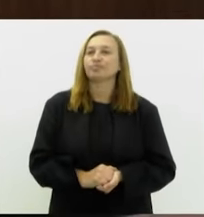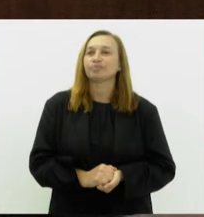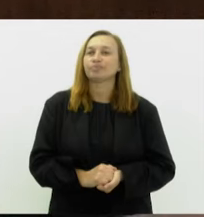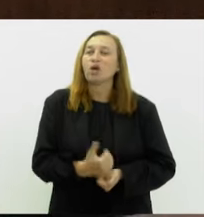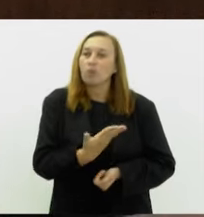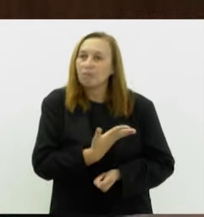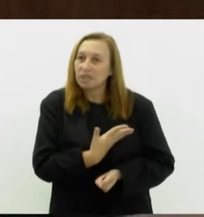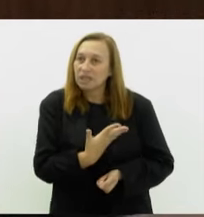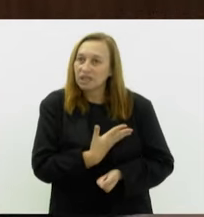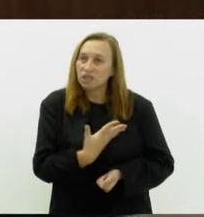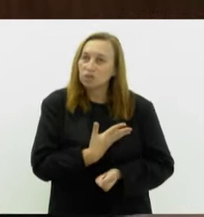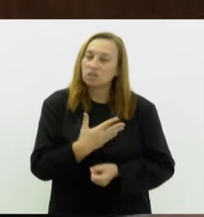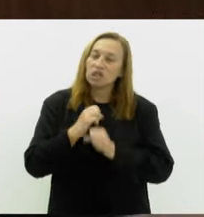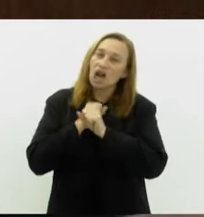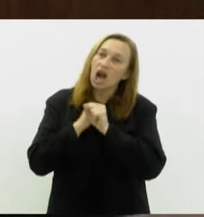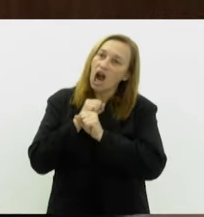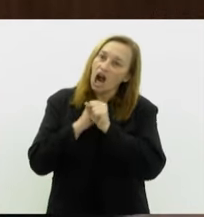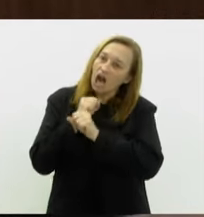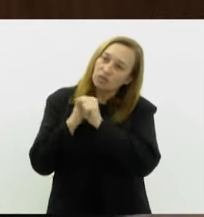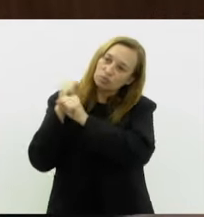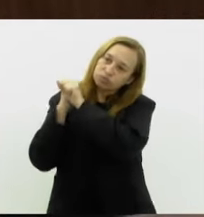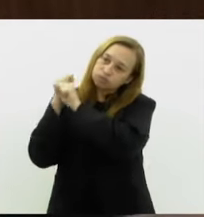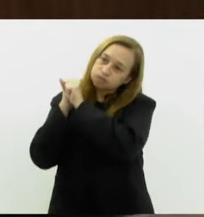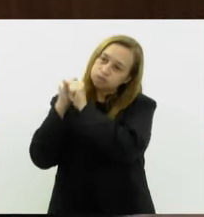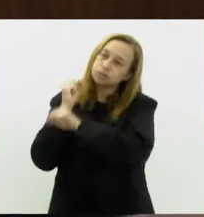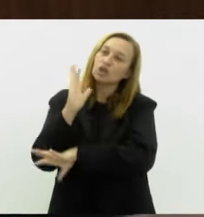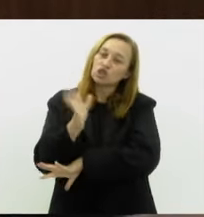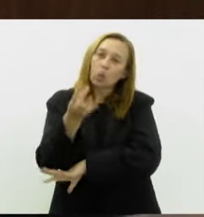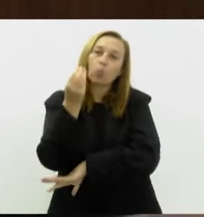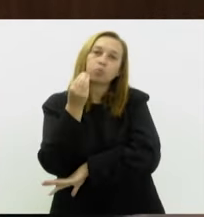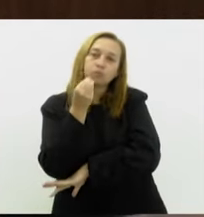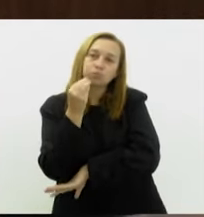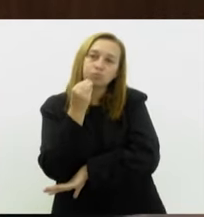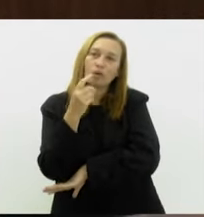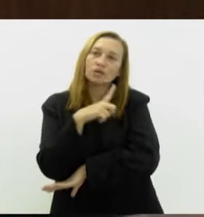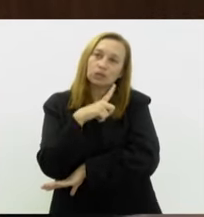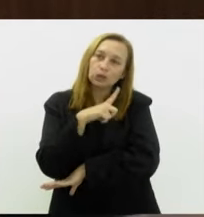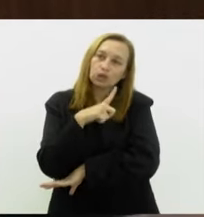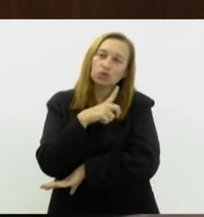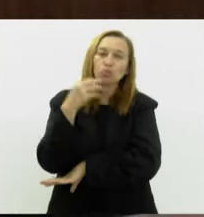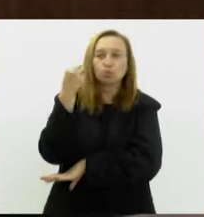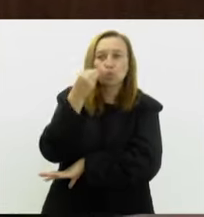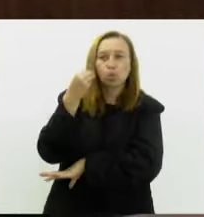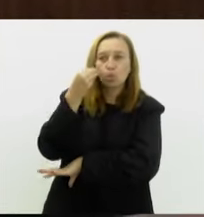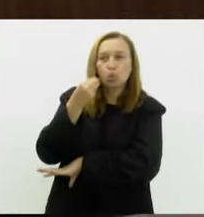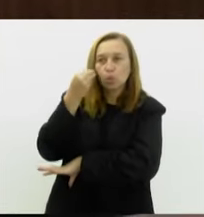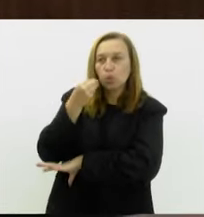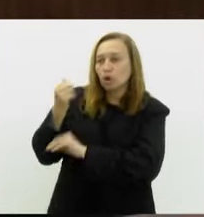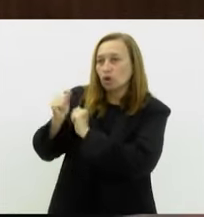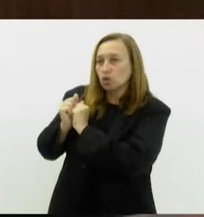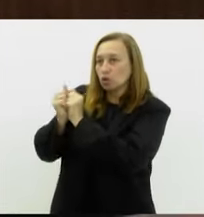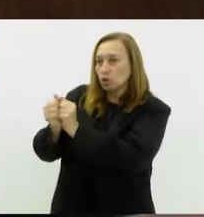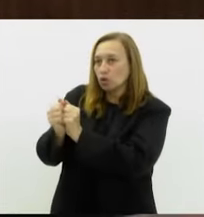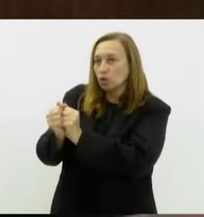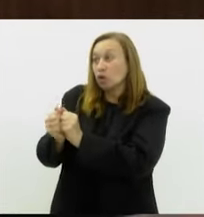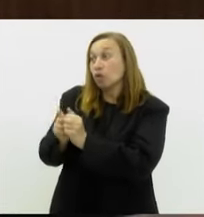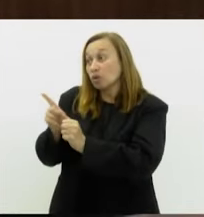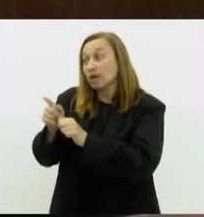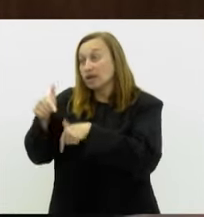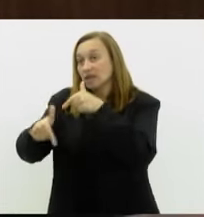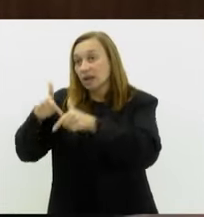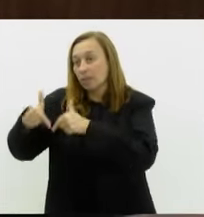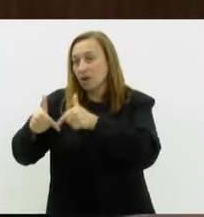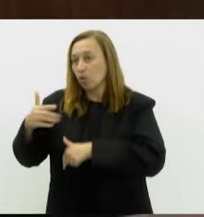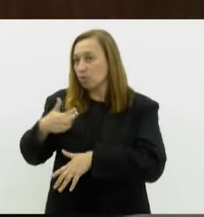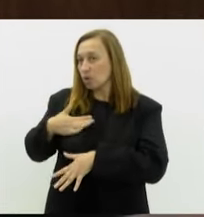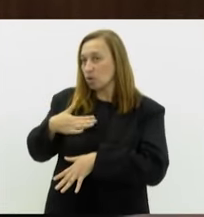amigo de longa data, que já tive a oportunidade de vivenciar quando o Zenóbio trabalhou, inclusive, com o meu